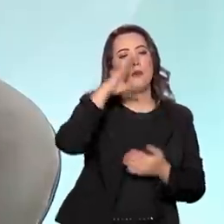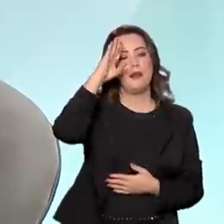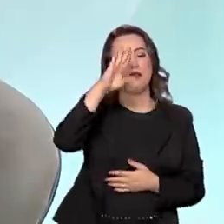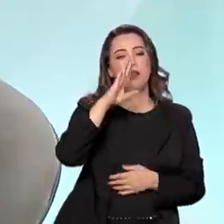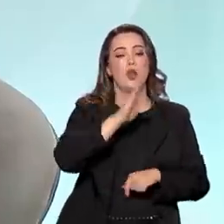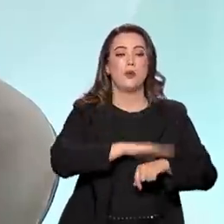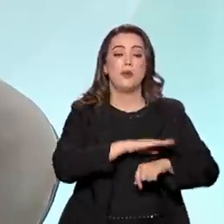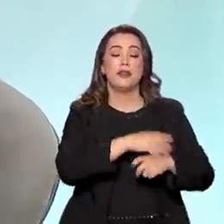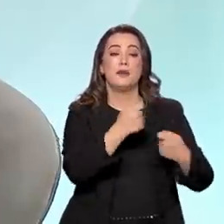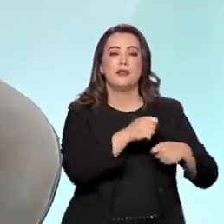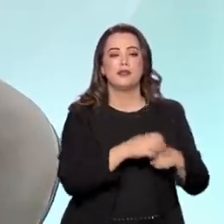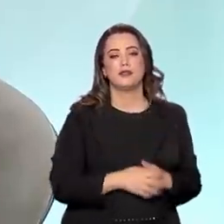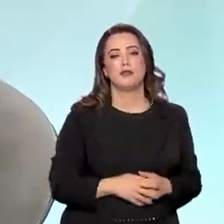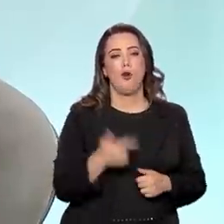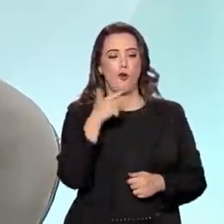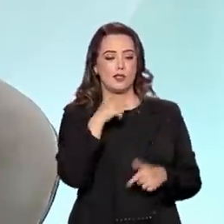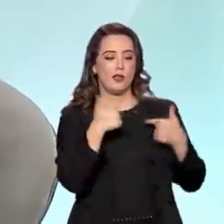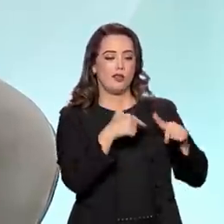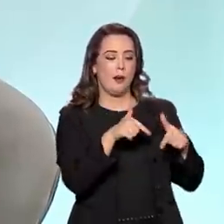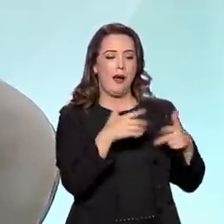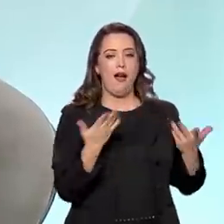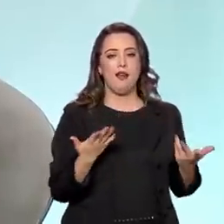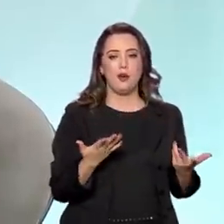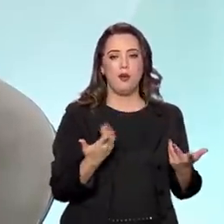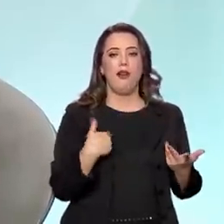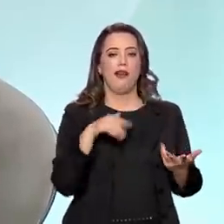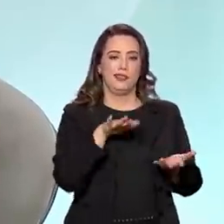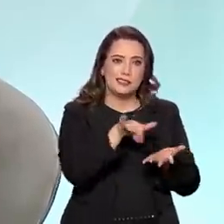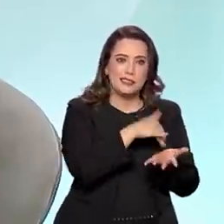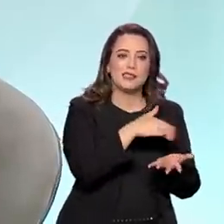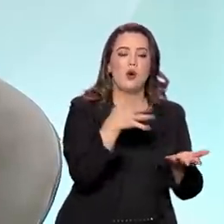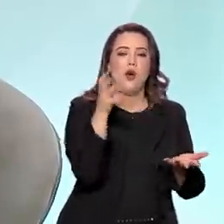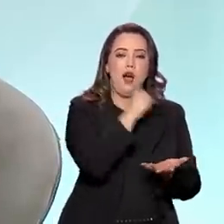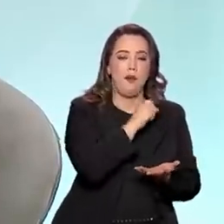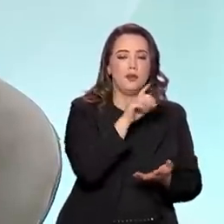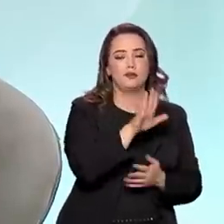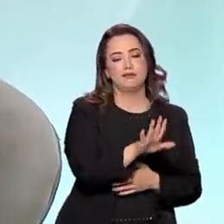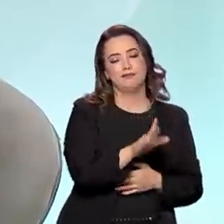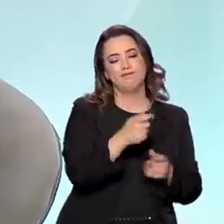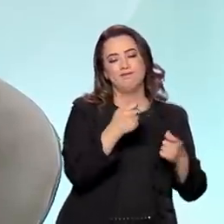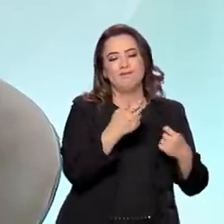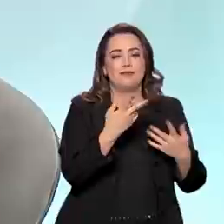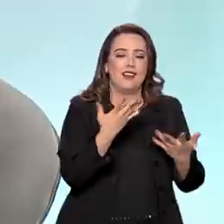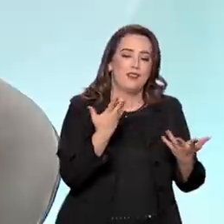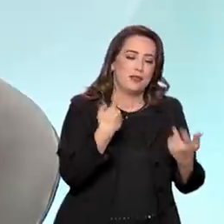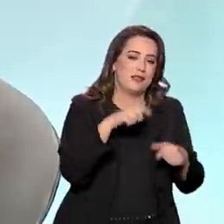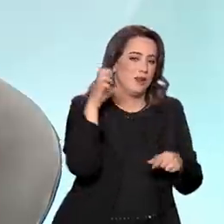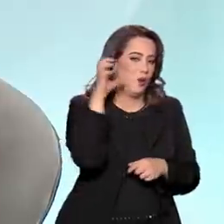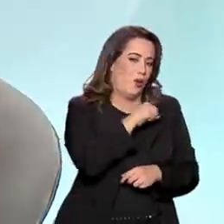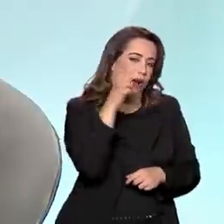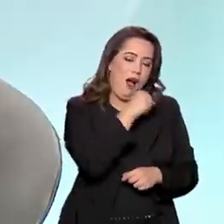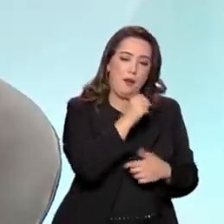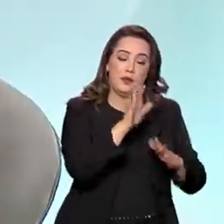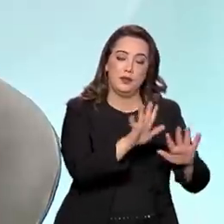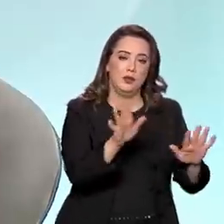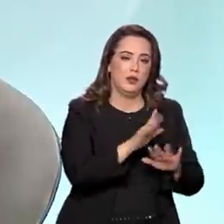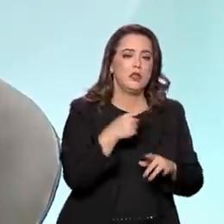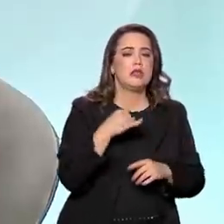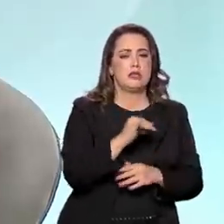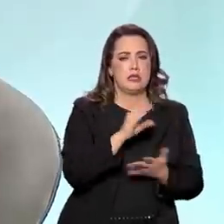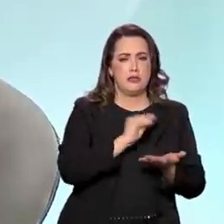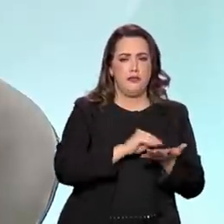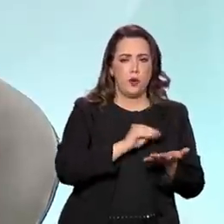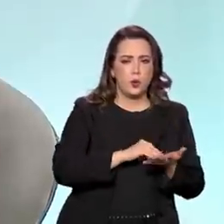mas não tá Envia aí tem que fazer isso correndo então se não tá em dia pode procurar nosso Instagram que tem as informações de